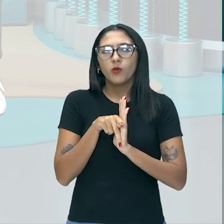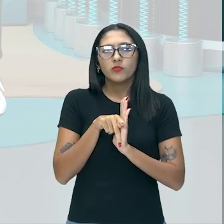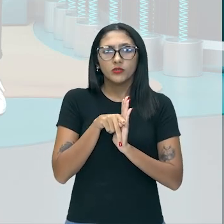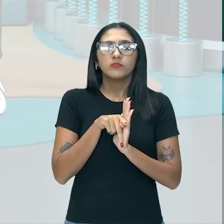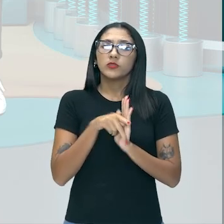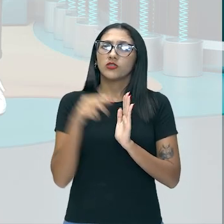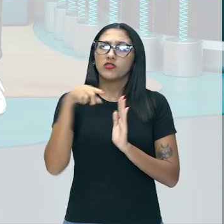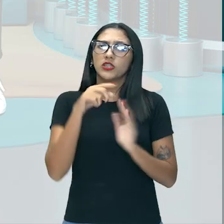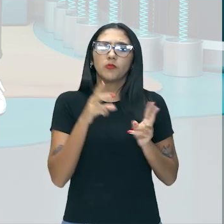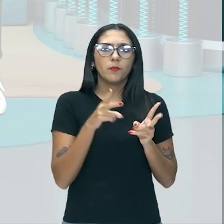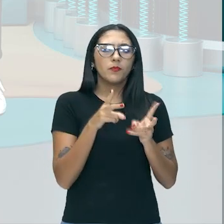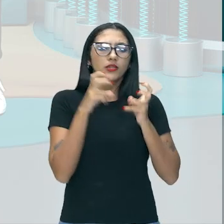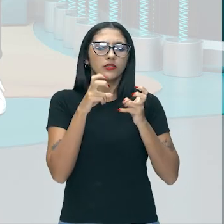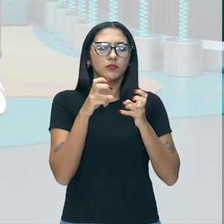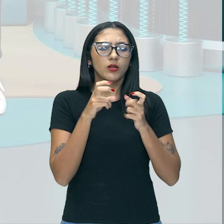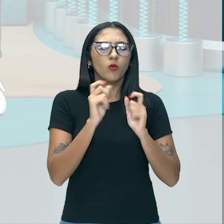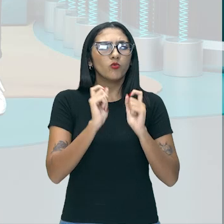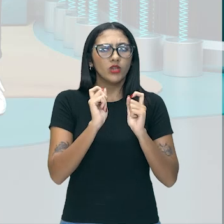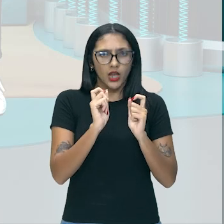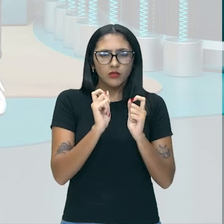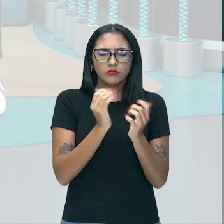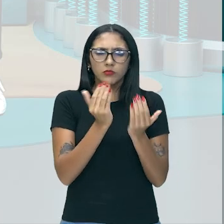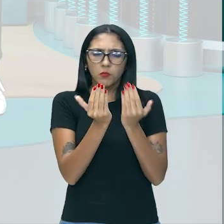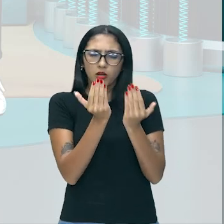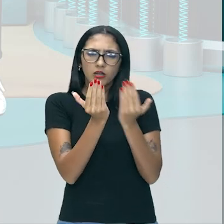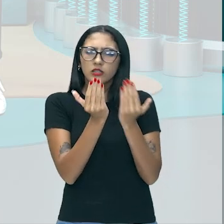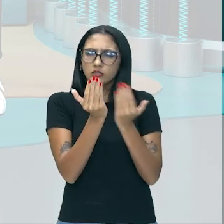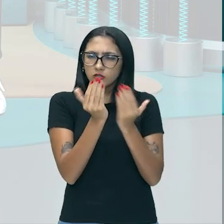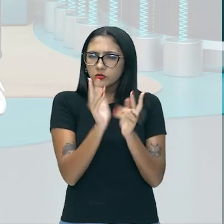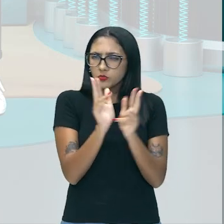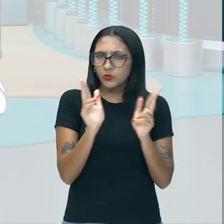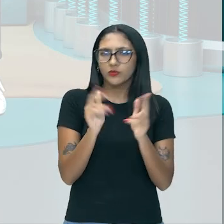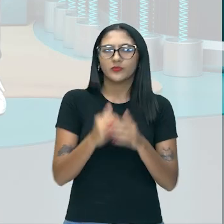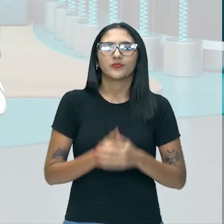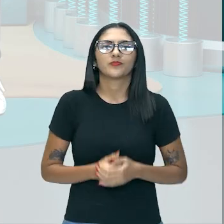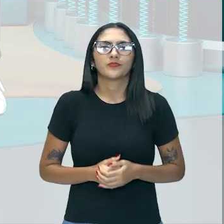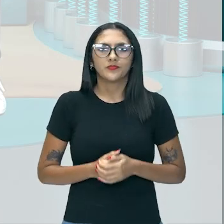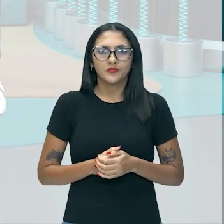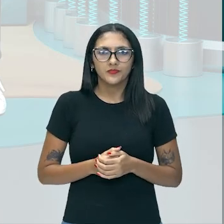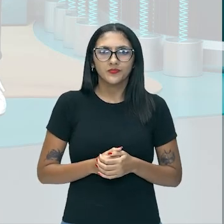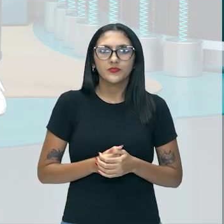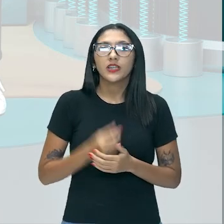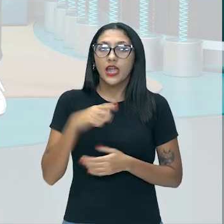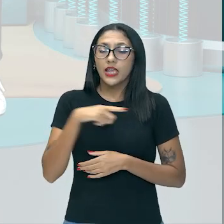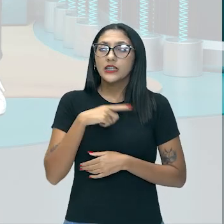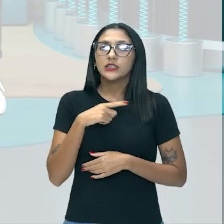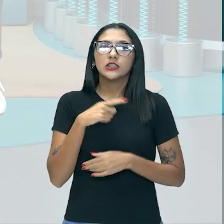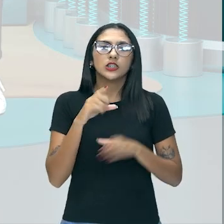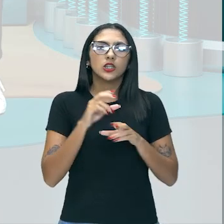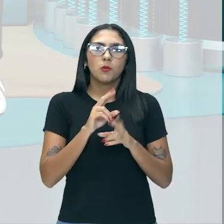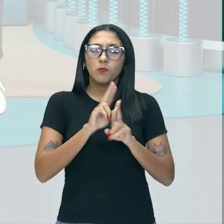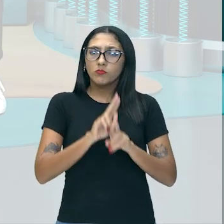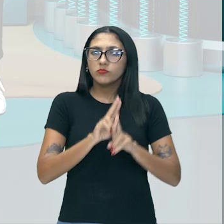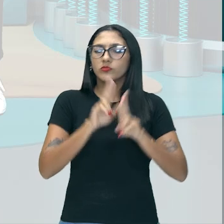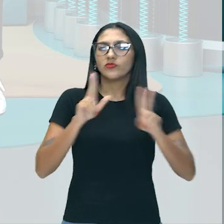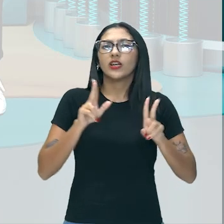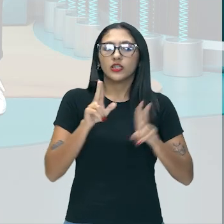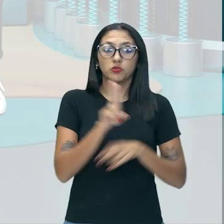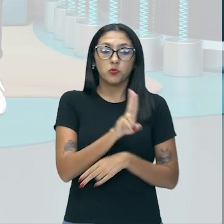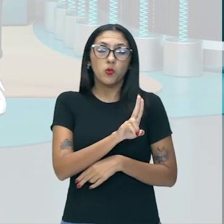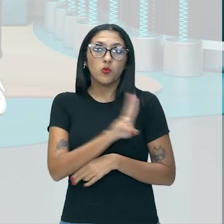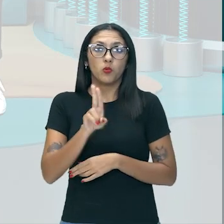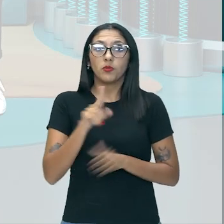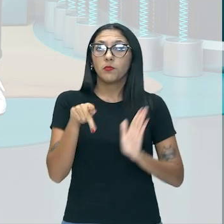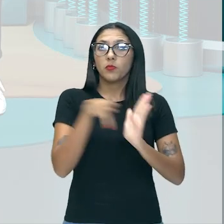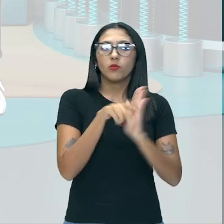semelhança entre esses esportes. Bem, esses esportes aqui, eles recebem um nome, né, uma classificação